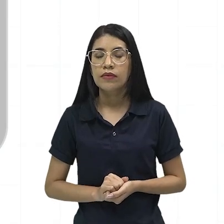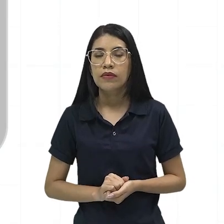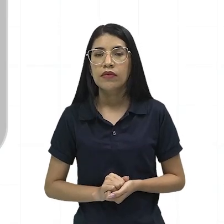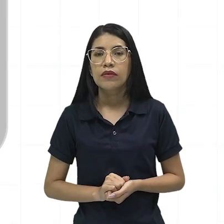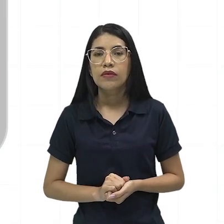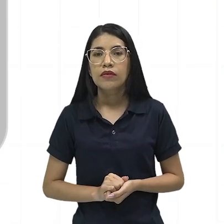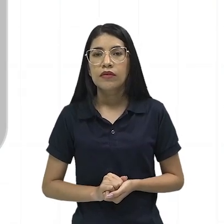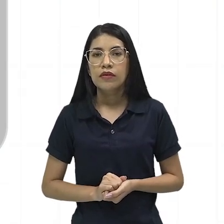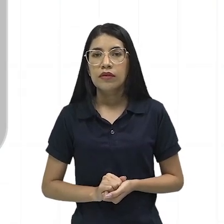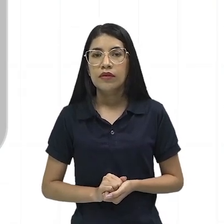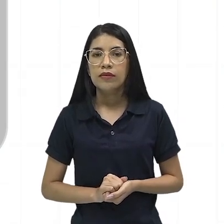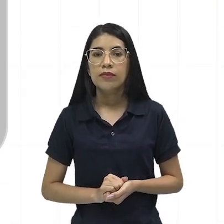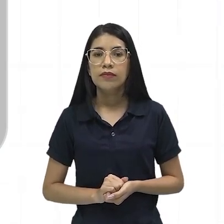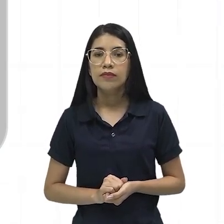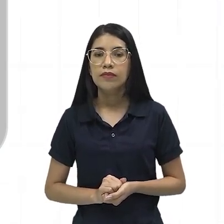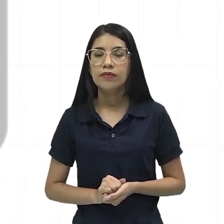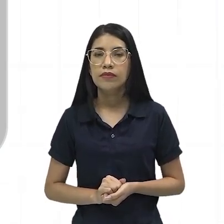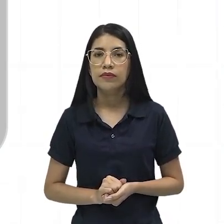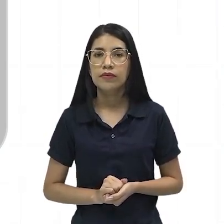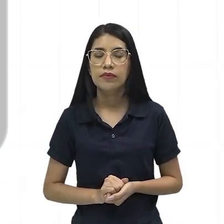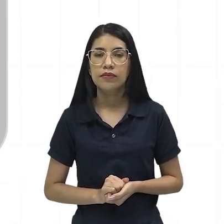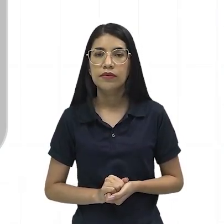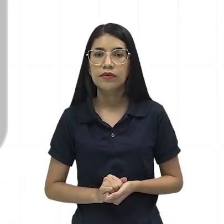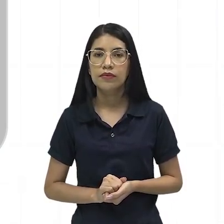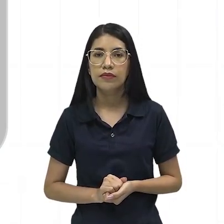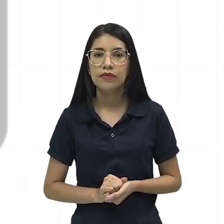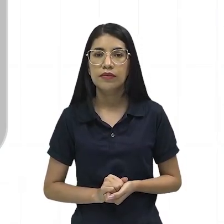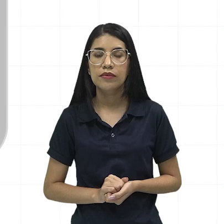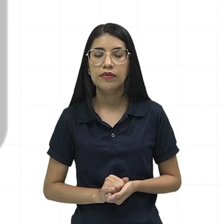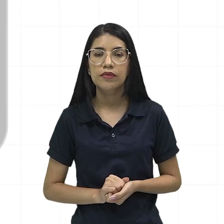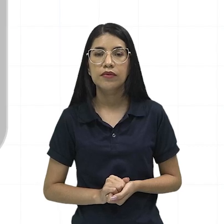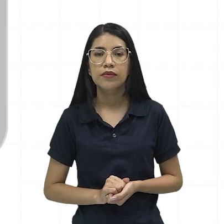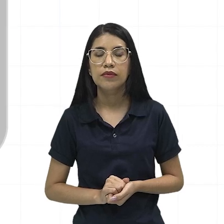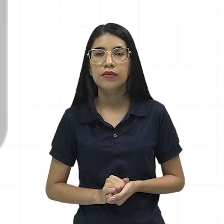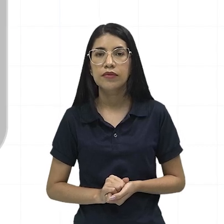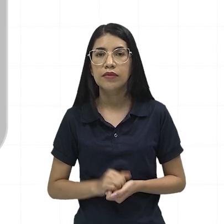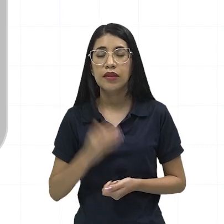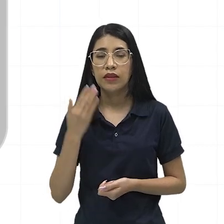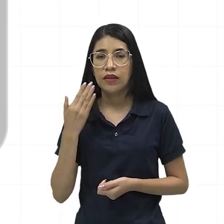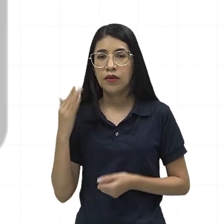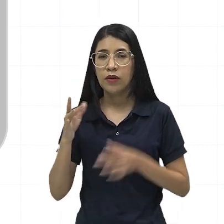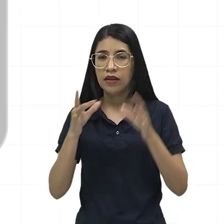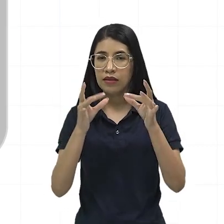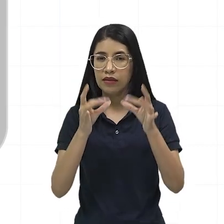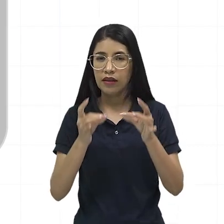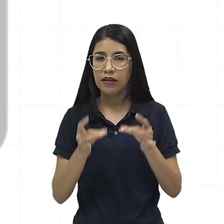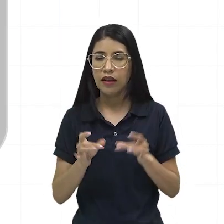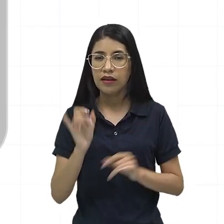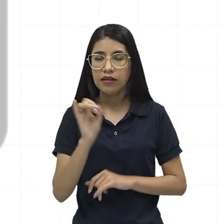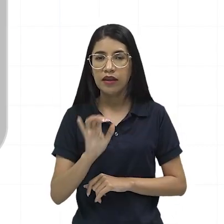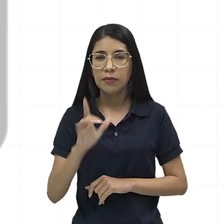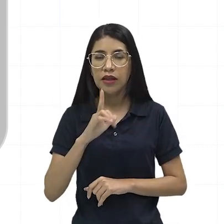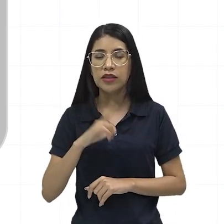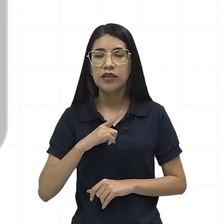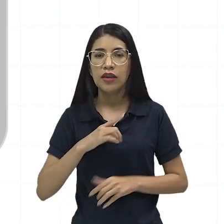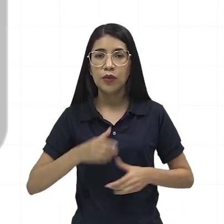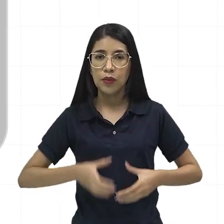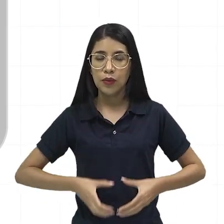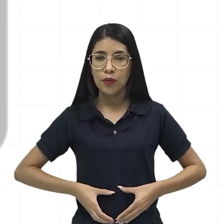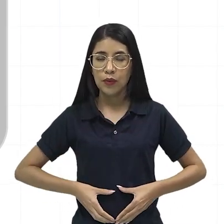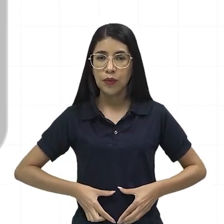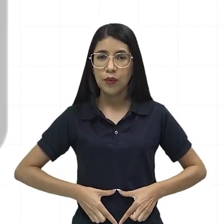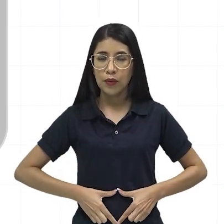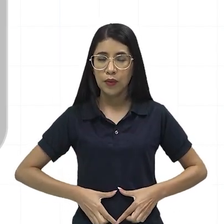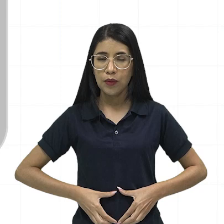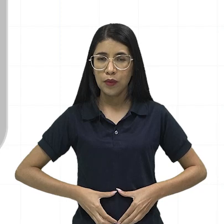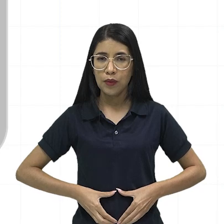vamos observar esses órgãos um pouquinho mais de perto. Bom, você observa aí, olha, que nós temos o útero, tá? Ele